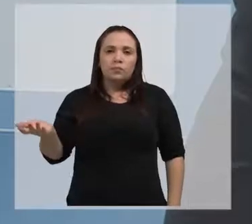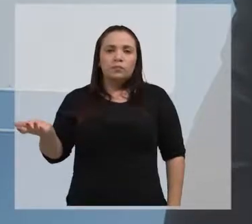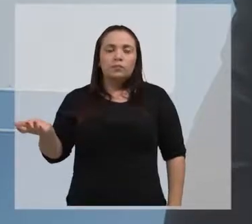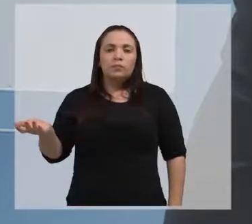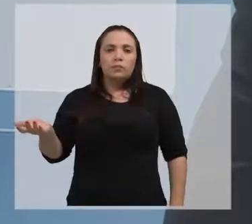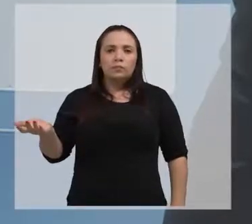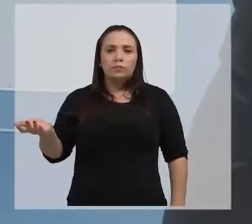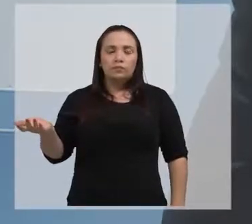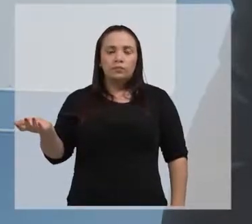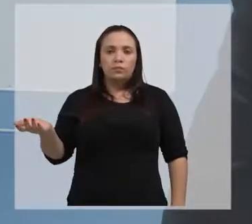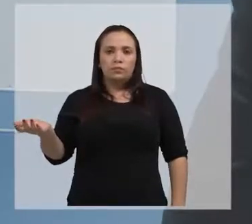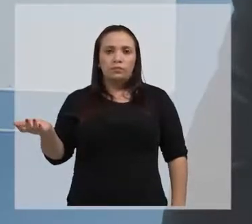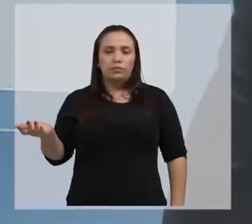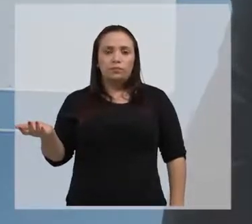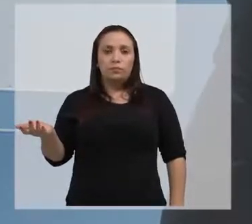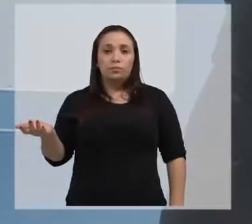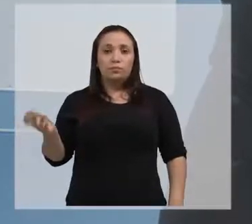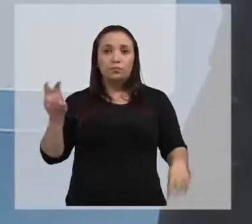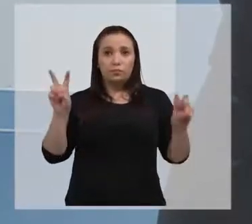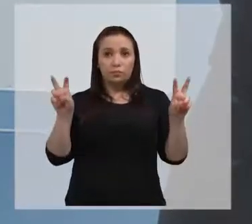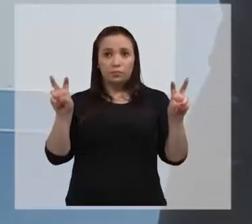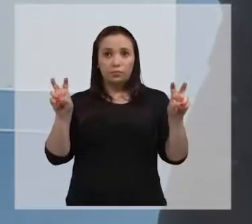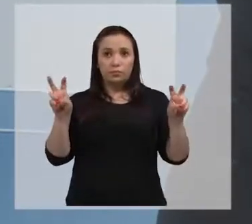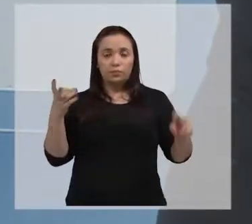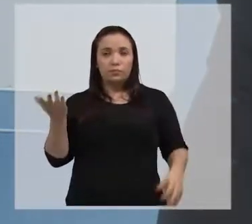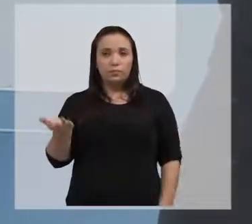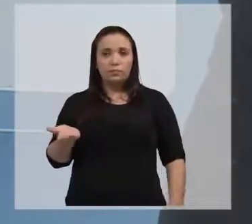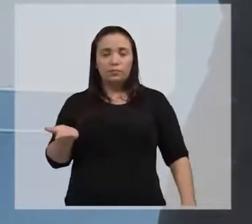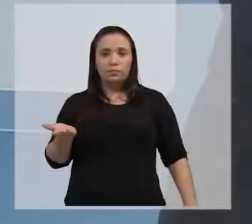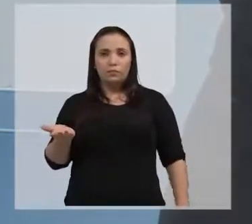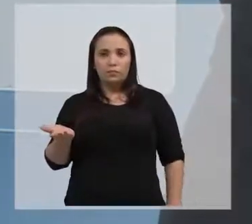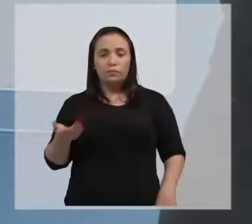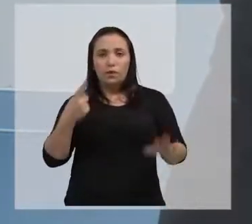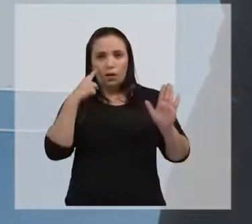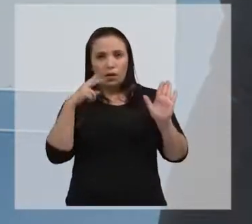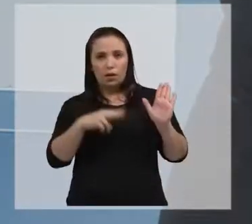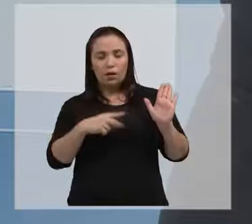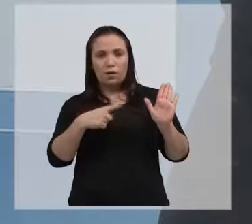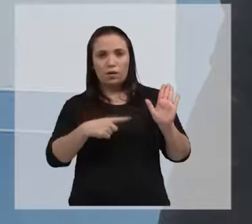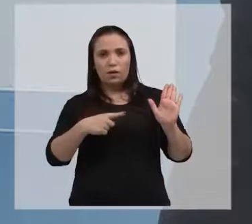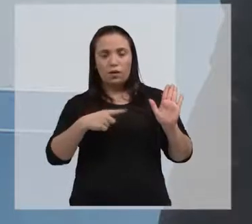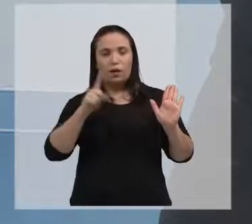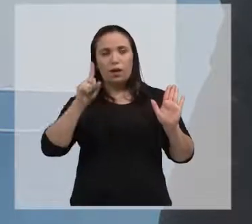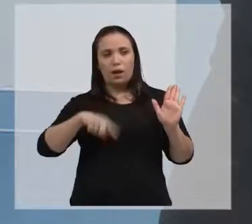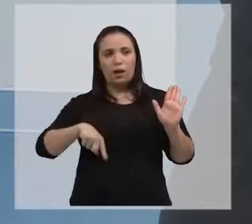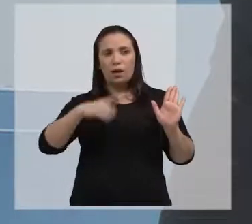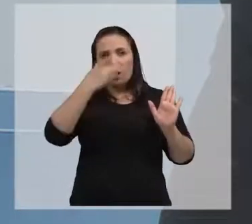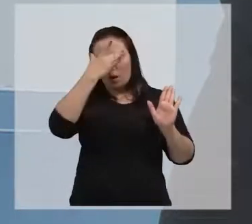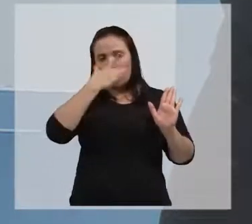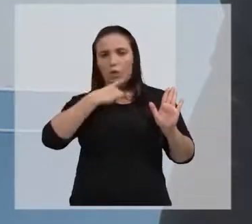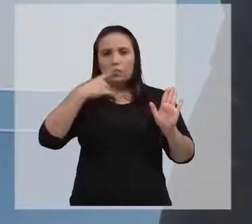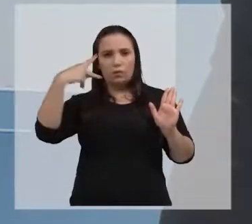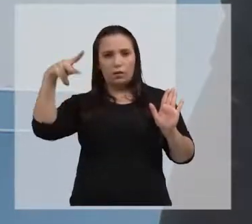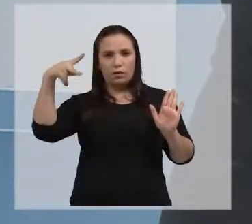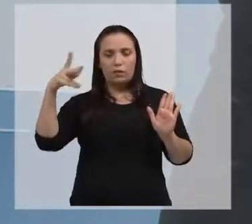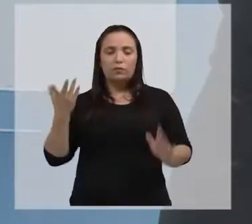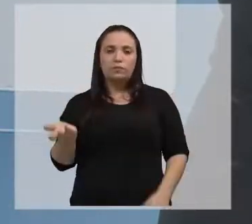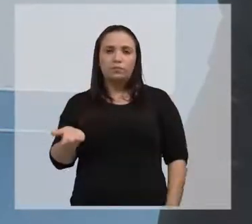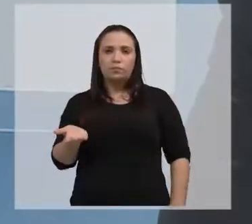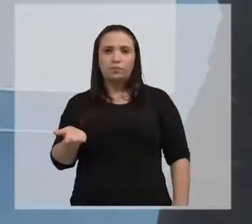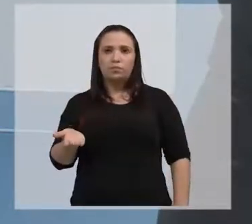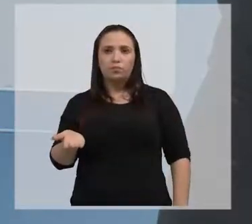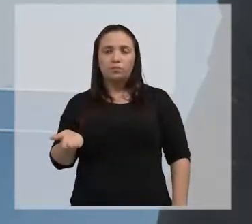ó. A frase é dele, ó. E o rosto dele, ó. Viu, Cláudio? E o rosto dele, a frase é dele.